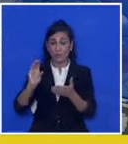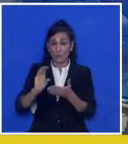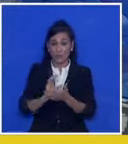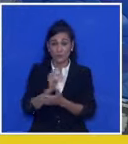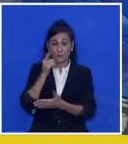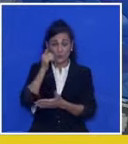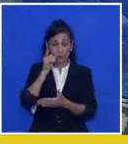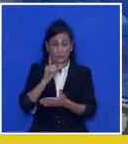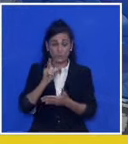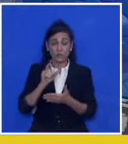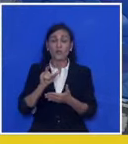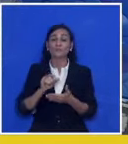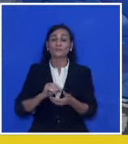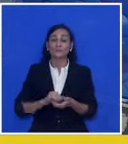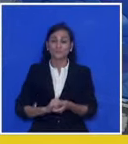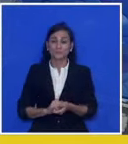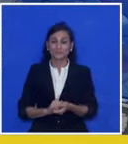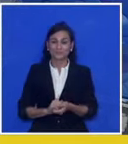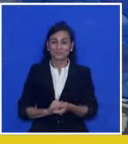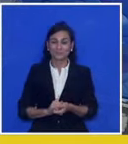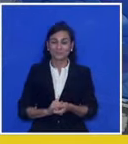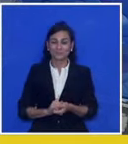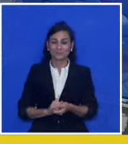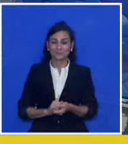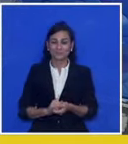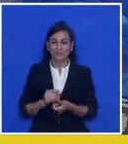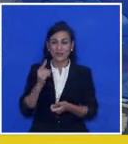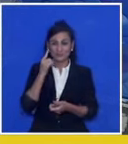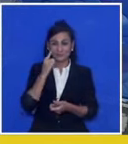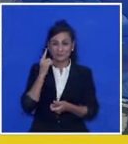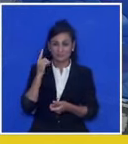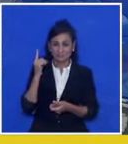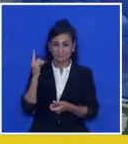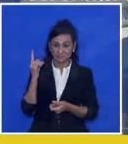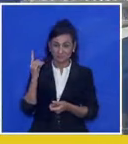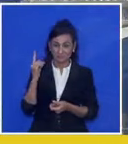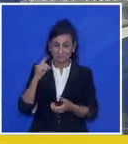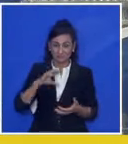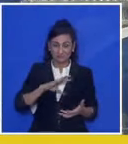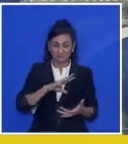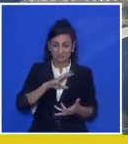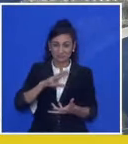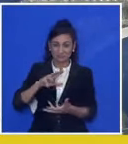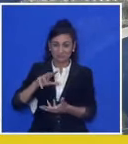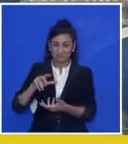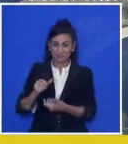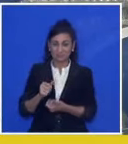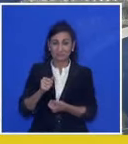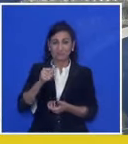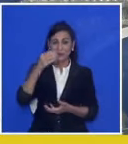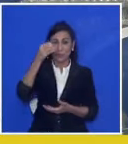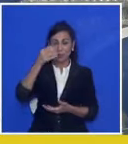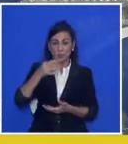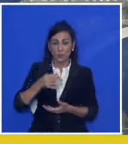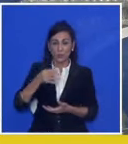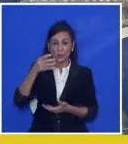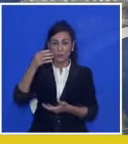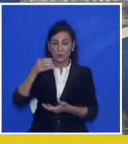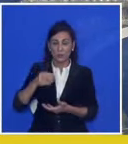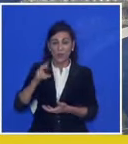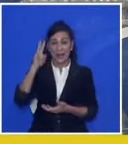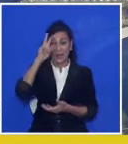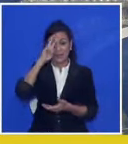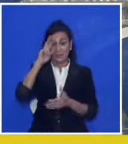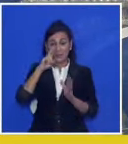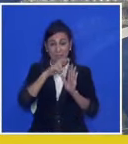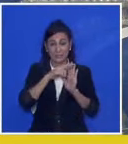apostas vencedoras dos prêmios fixos. Vamos mostrar aqui os globos com os suportes em cima abastecidos, lembrando